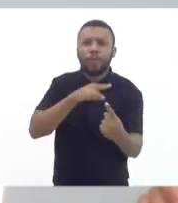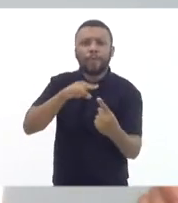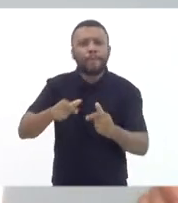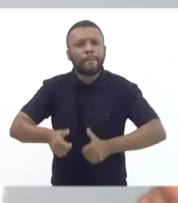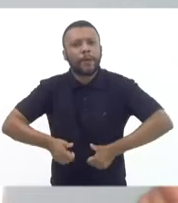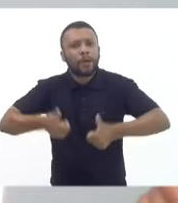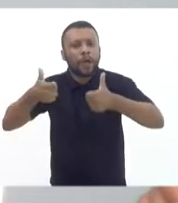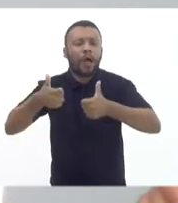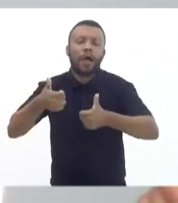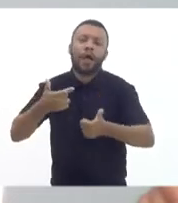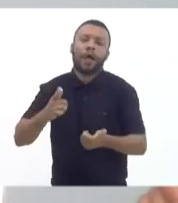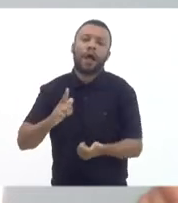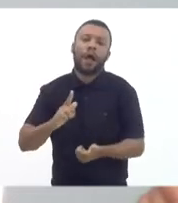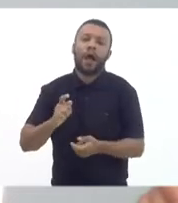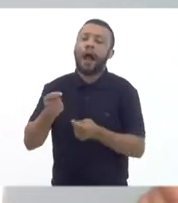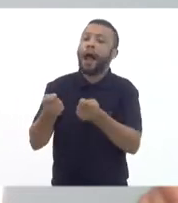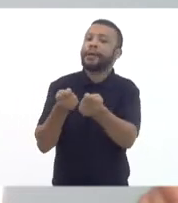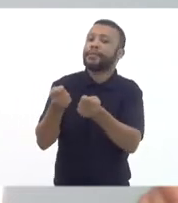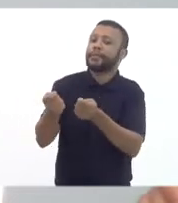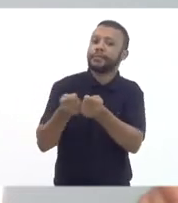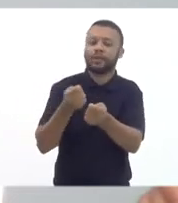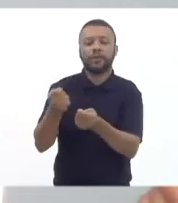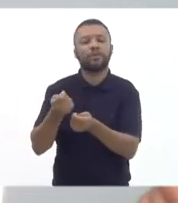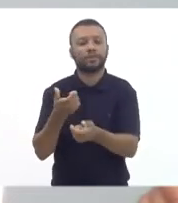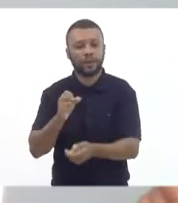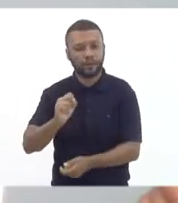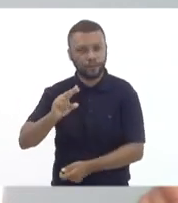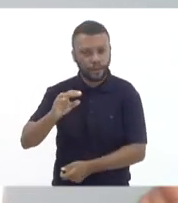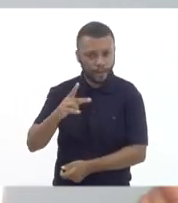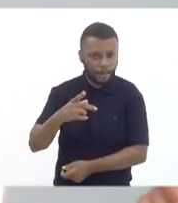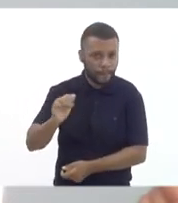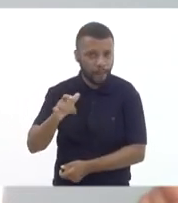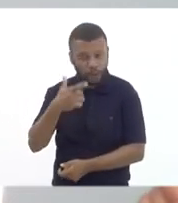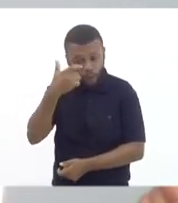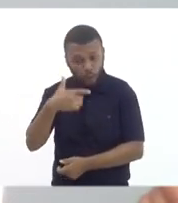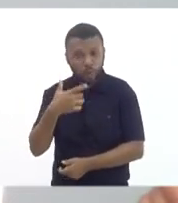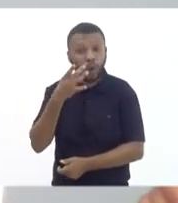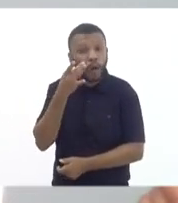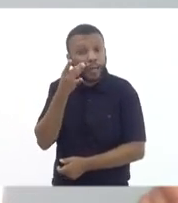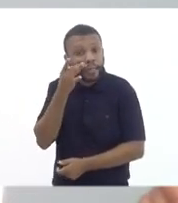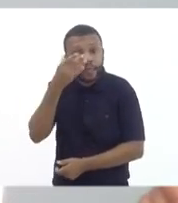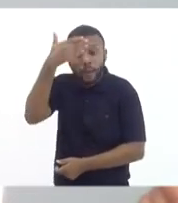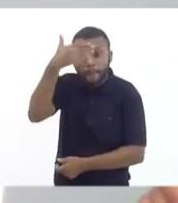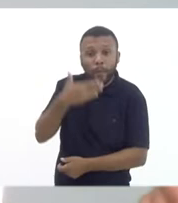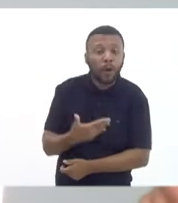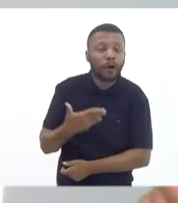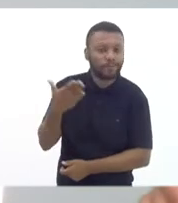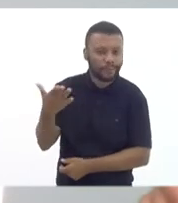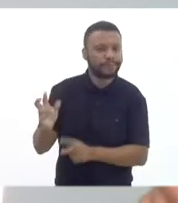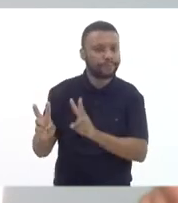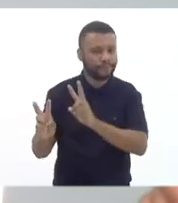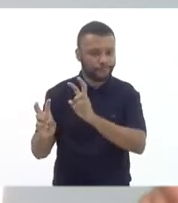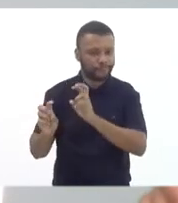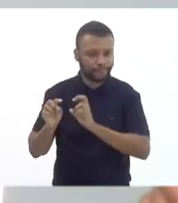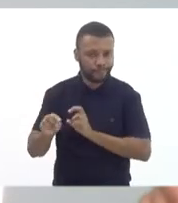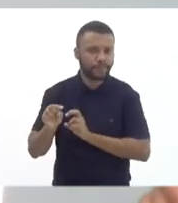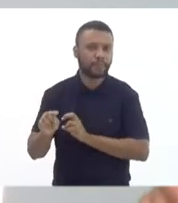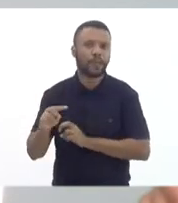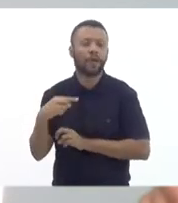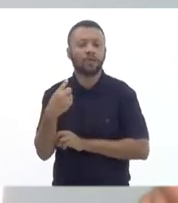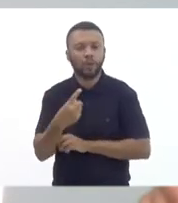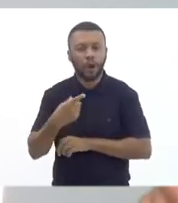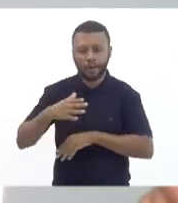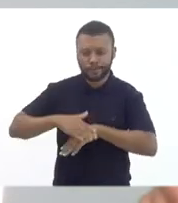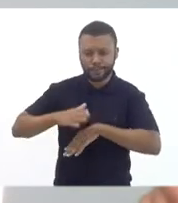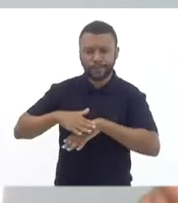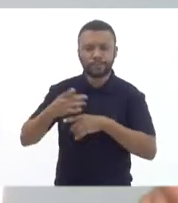da instituição. Eu sou particularmente testemunha disso. A gente tem procurado,